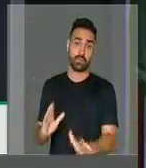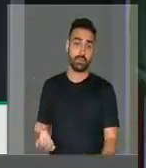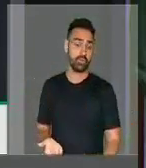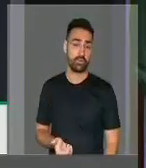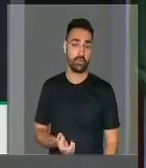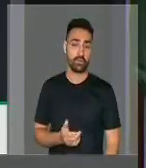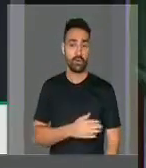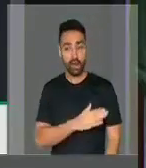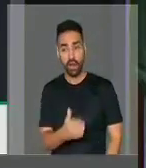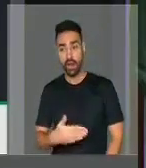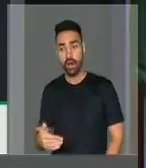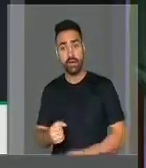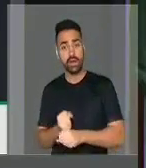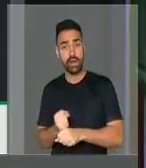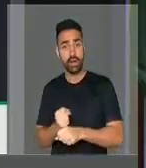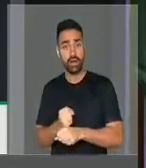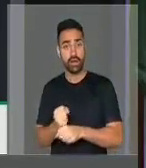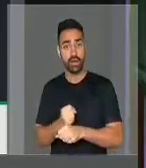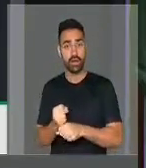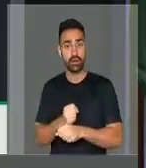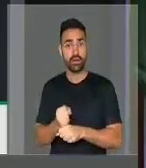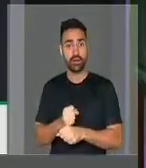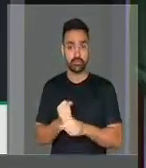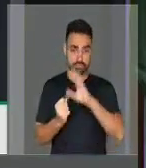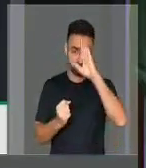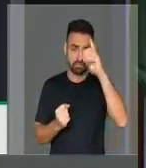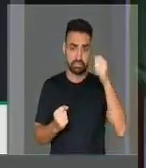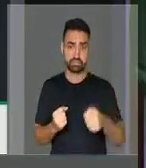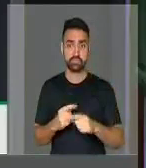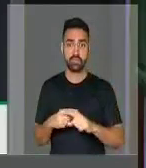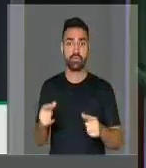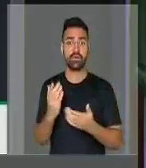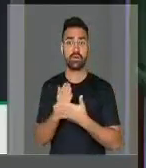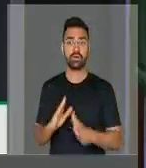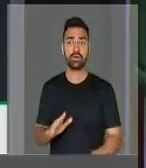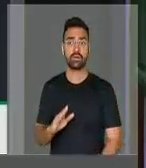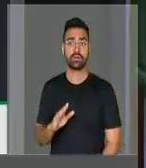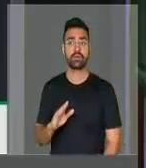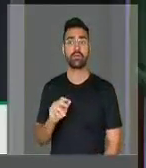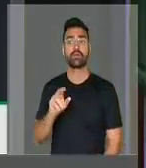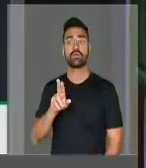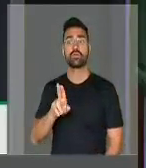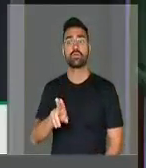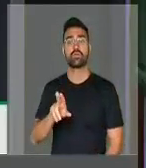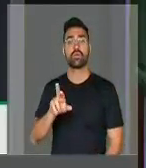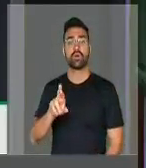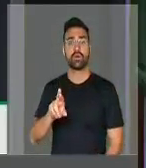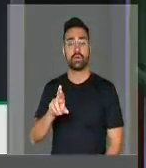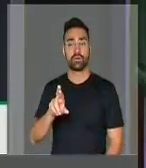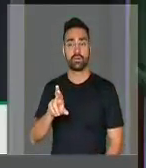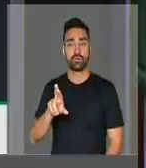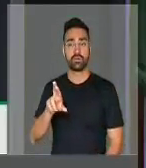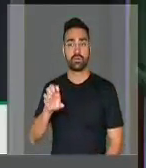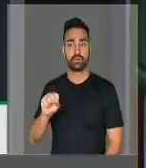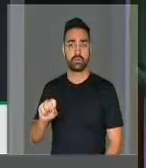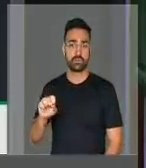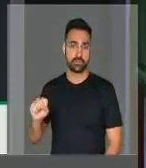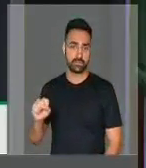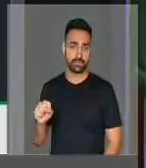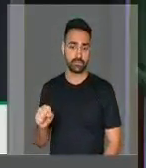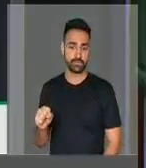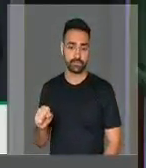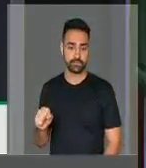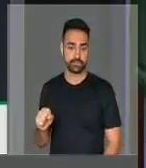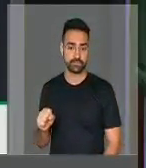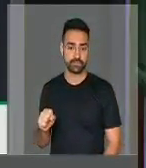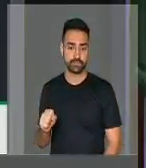após décadas do regime, União das Repúblicas Socialistas Soviéticas.